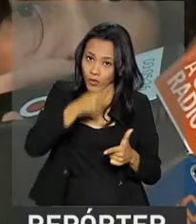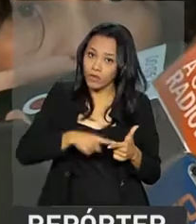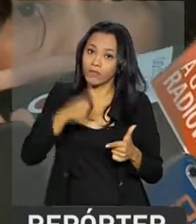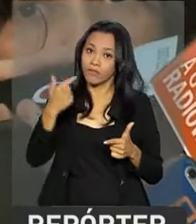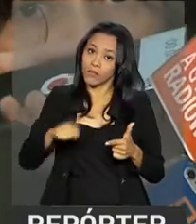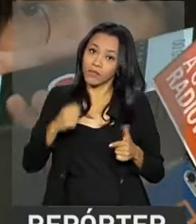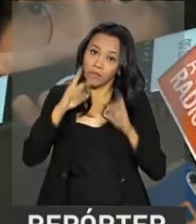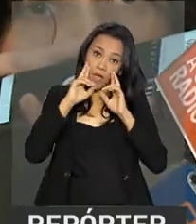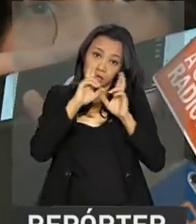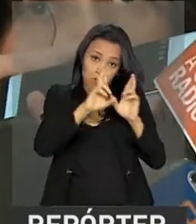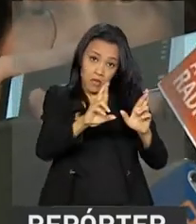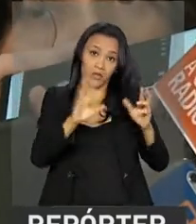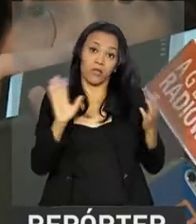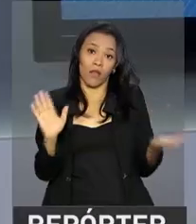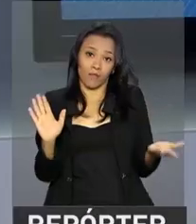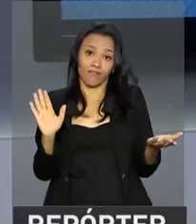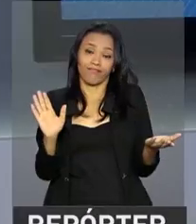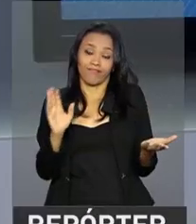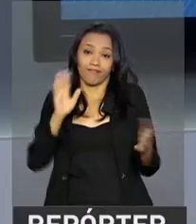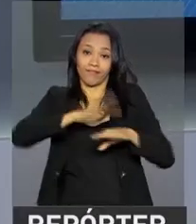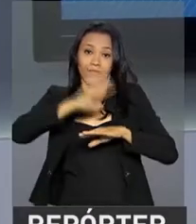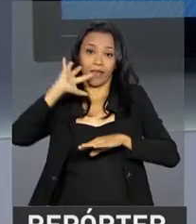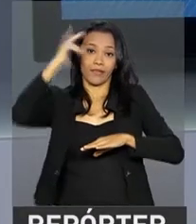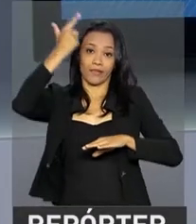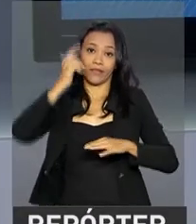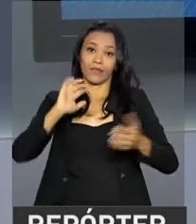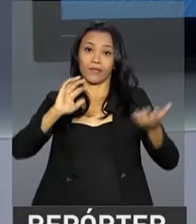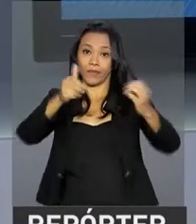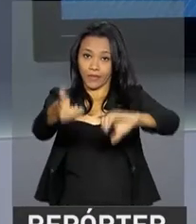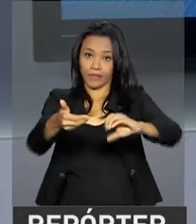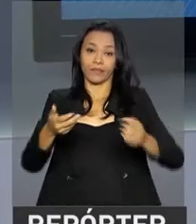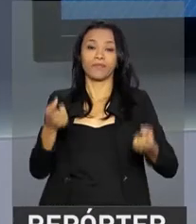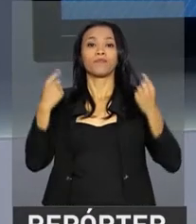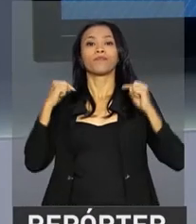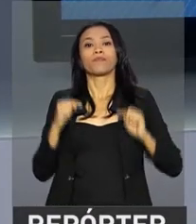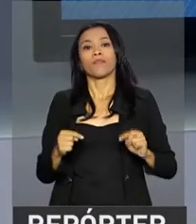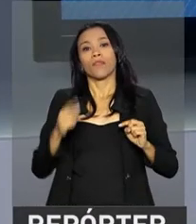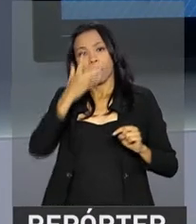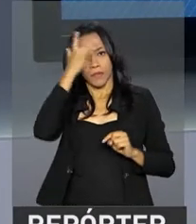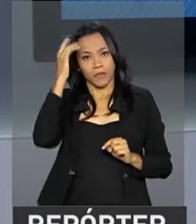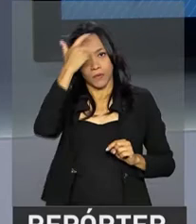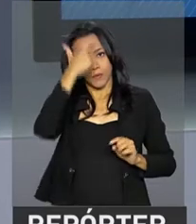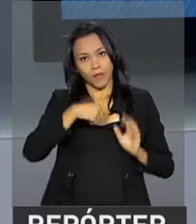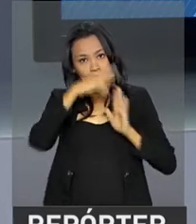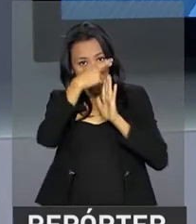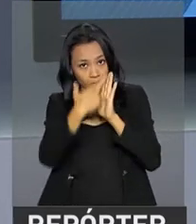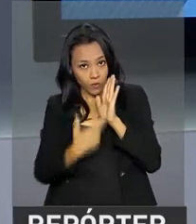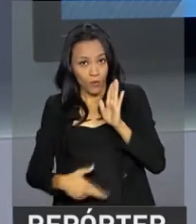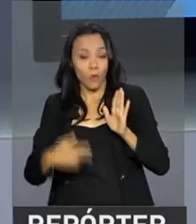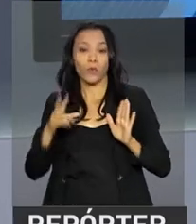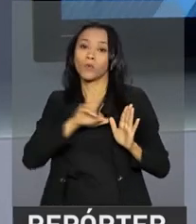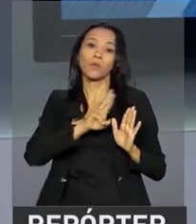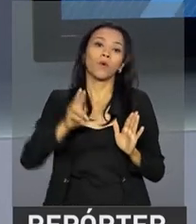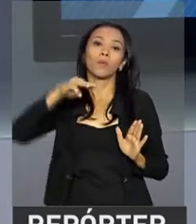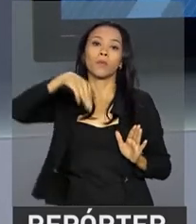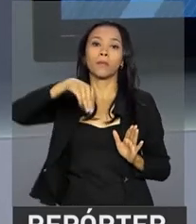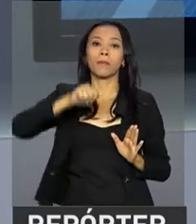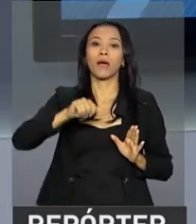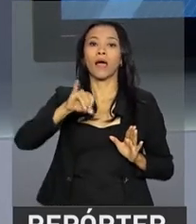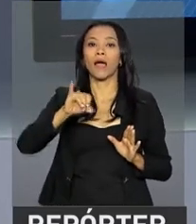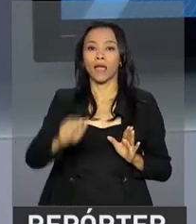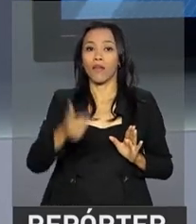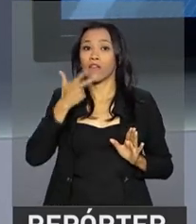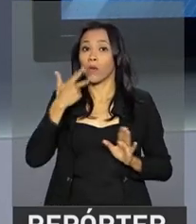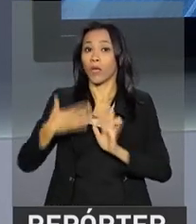a soberania do congresso nacional o relator da reforma da previdência na câmara dos deputados arthur maia disse que a